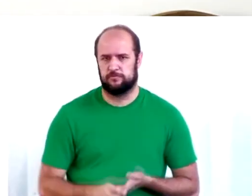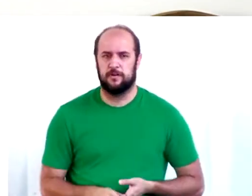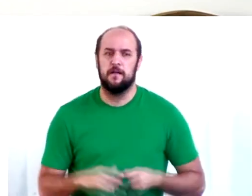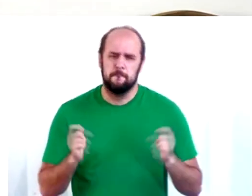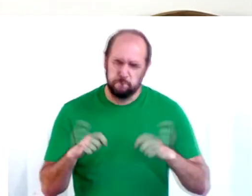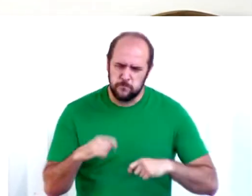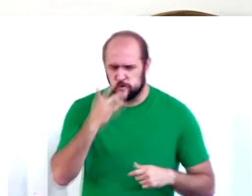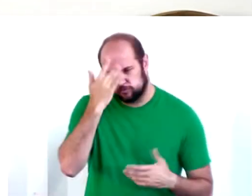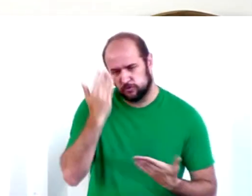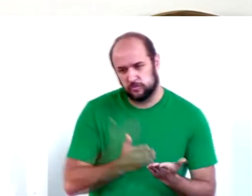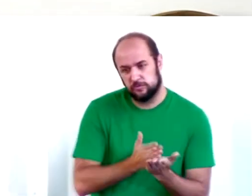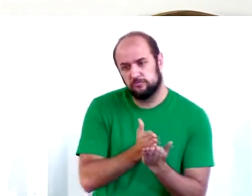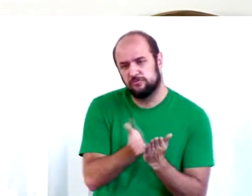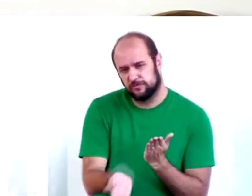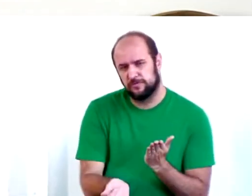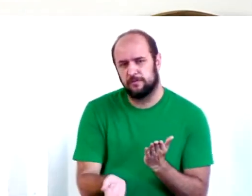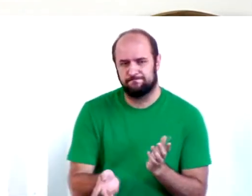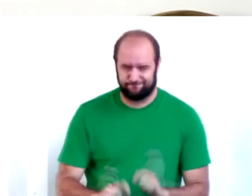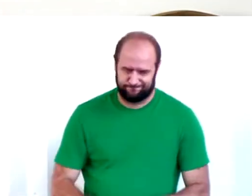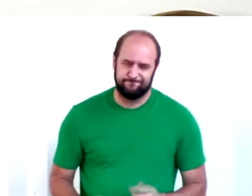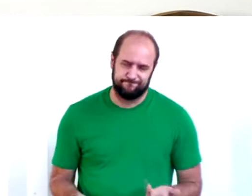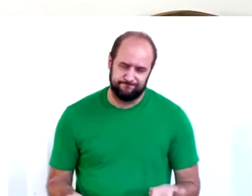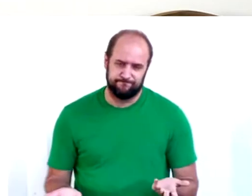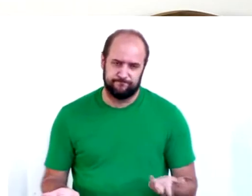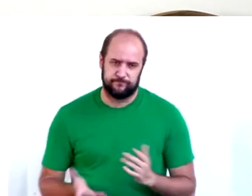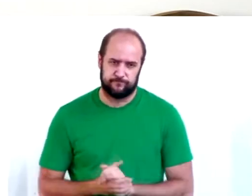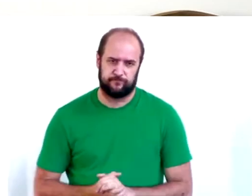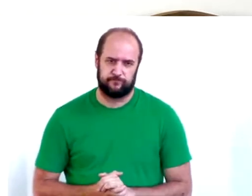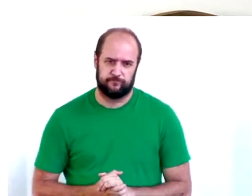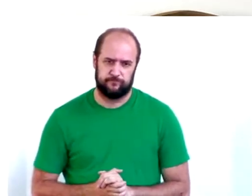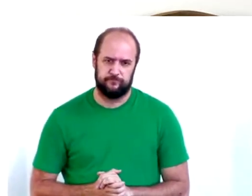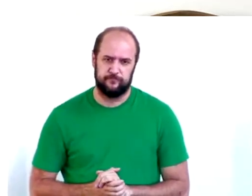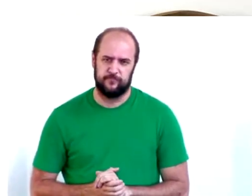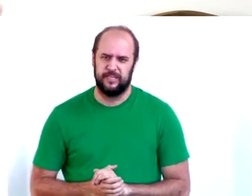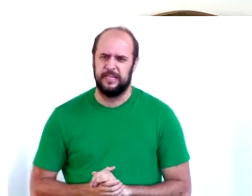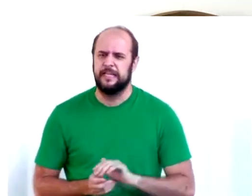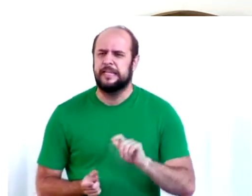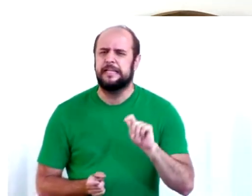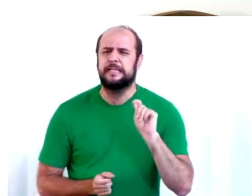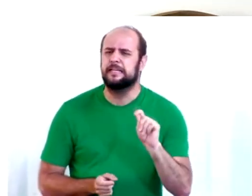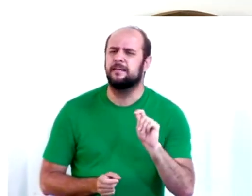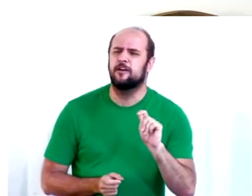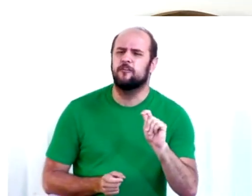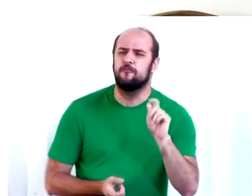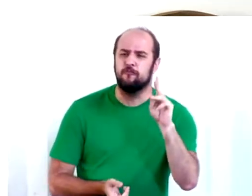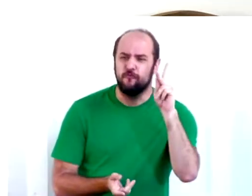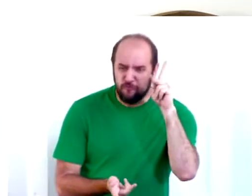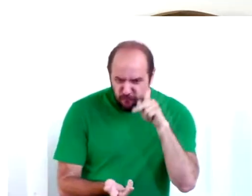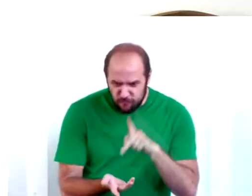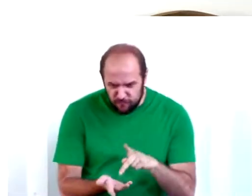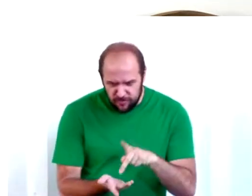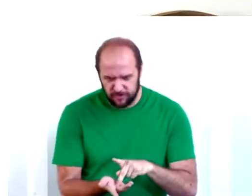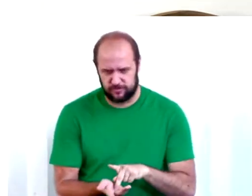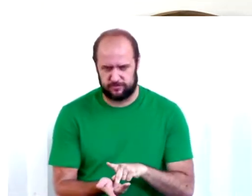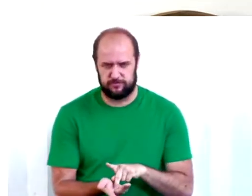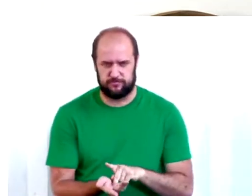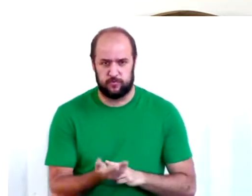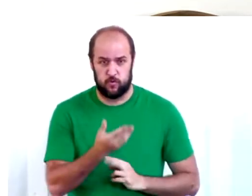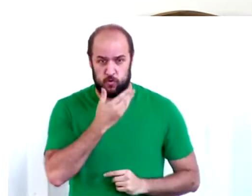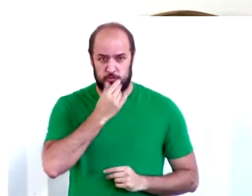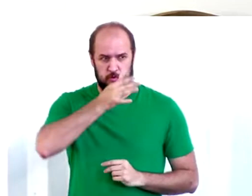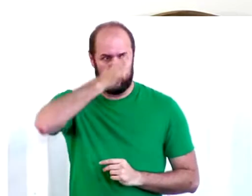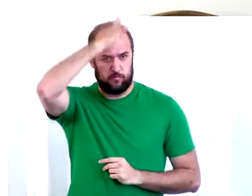desvie da verdade. É possível. O que é a verdade? Um dia um líder